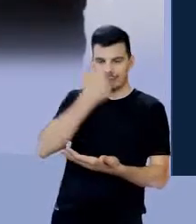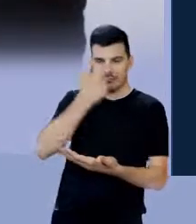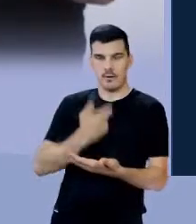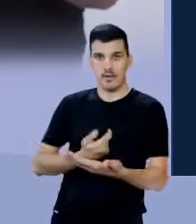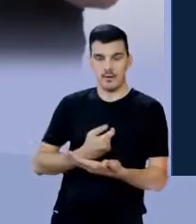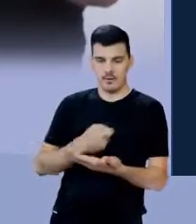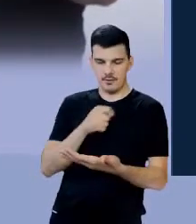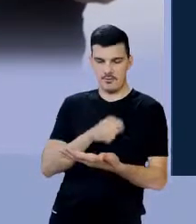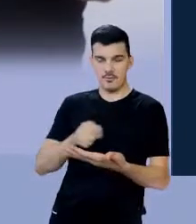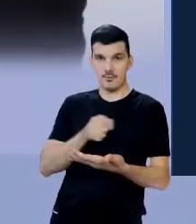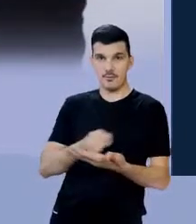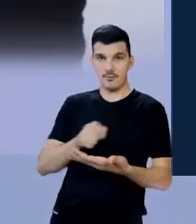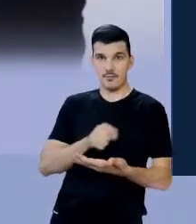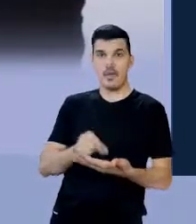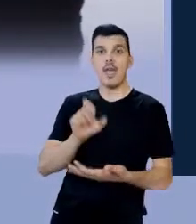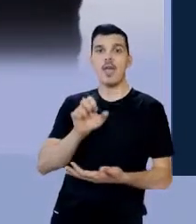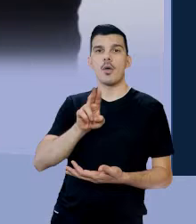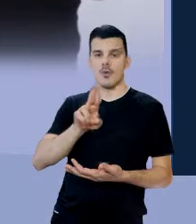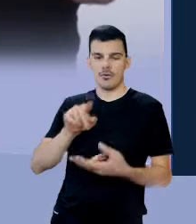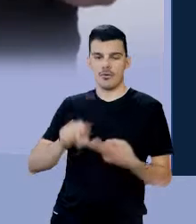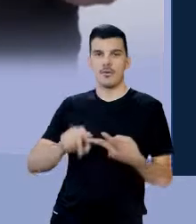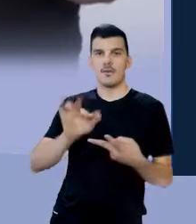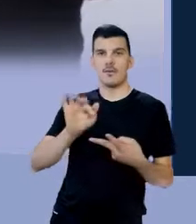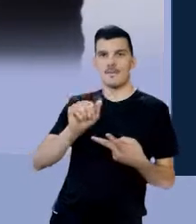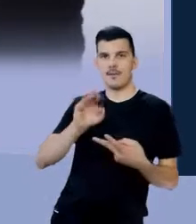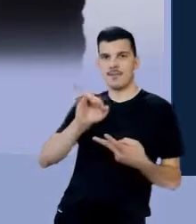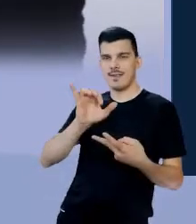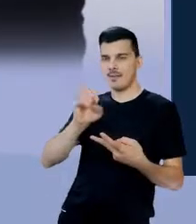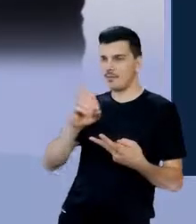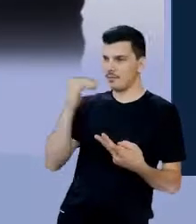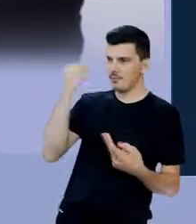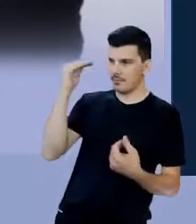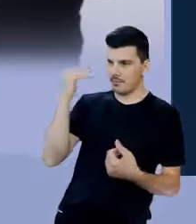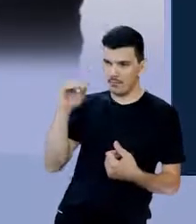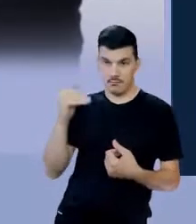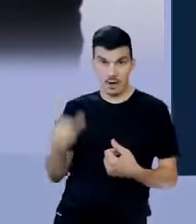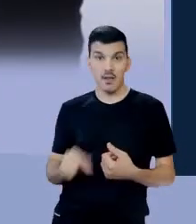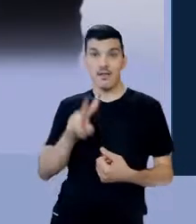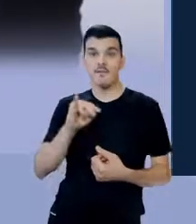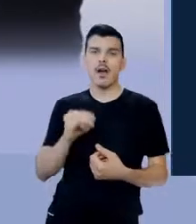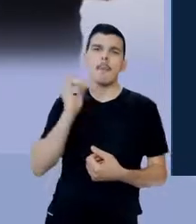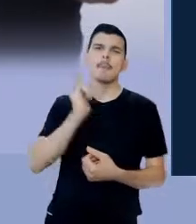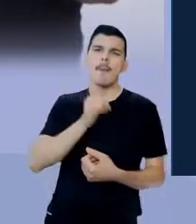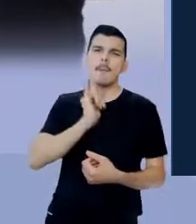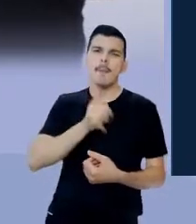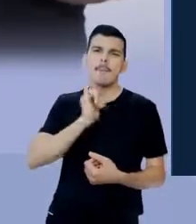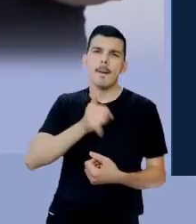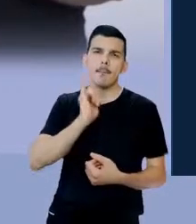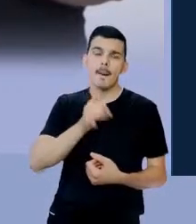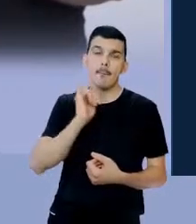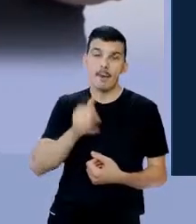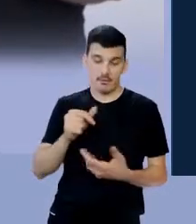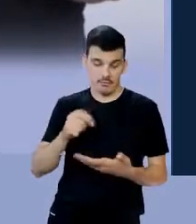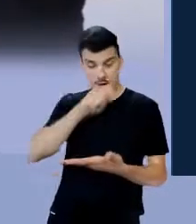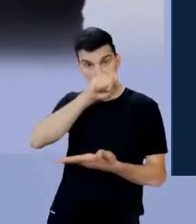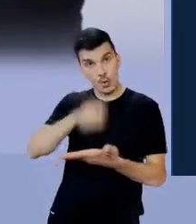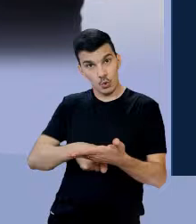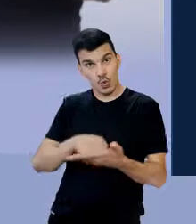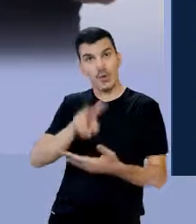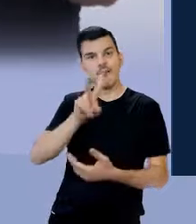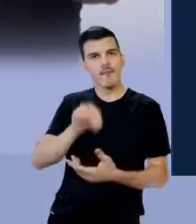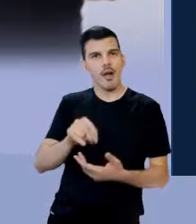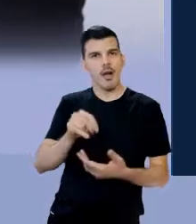o eu, o Fabiano, o narrador, que vai contar a história, e